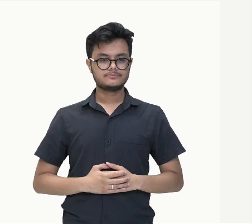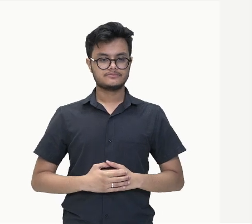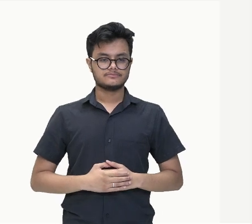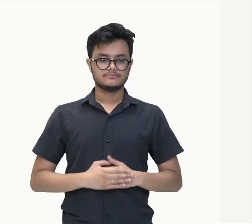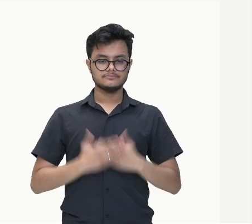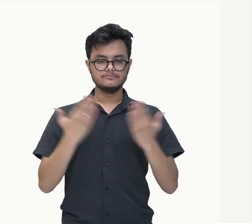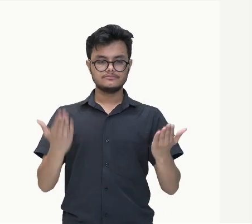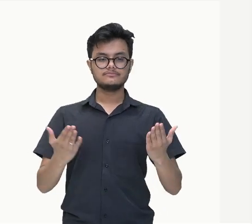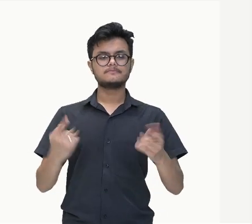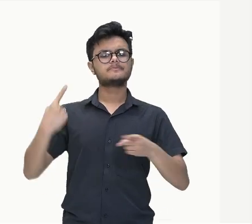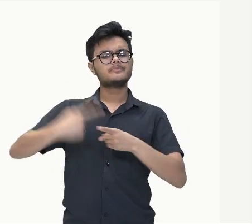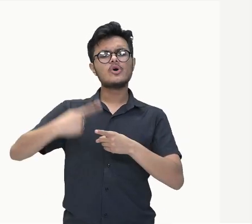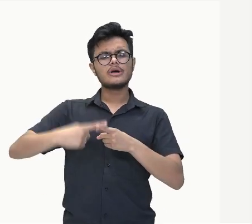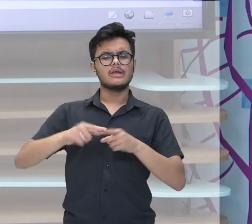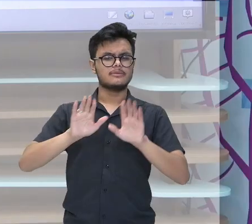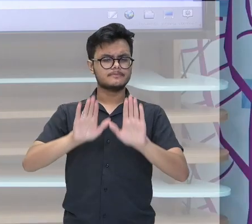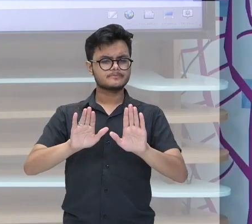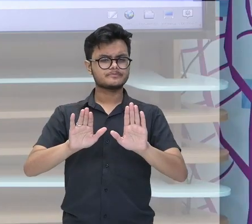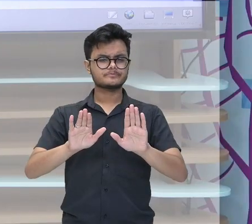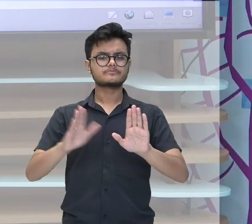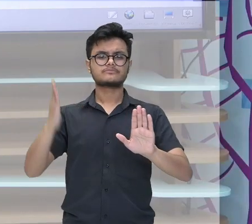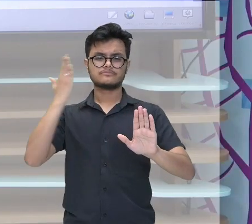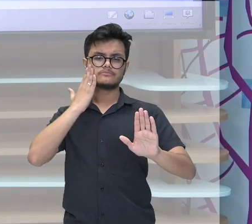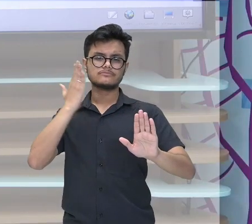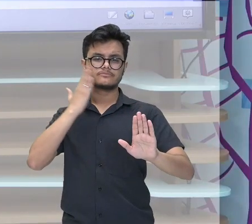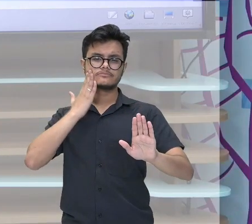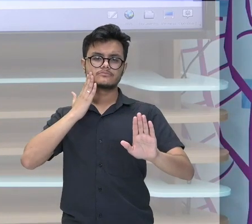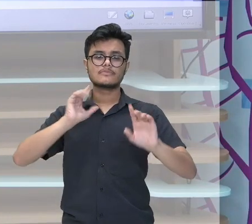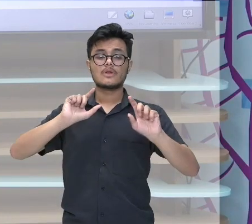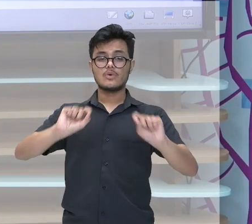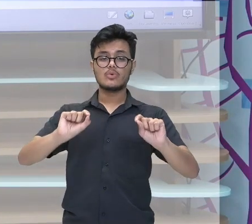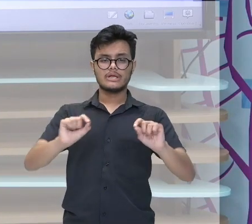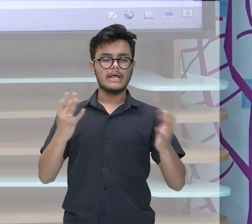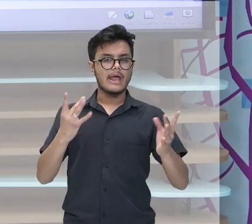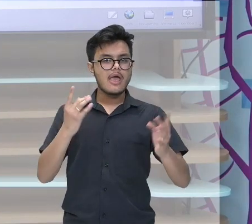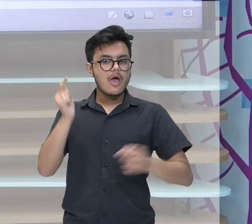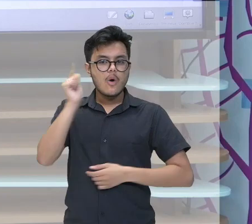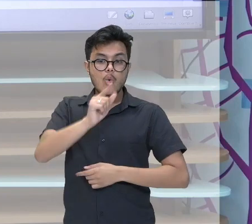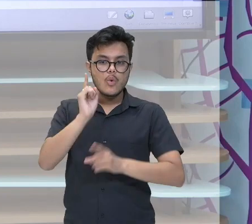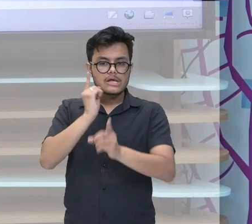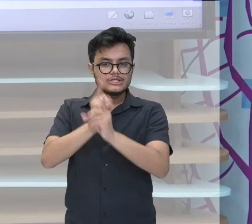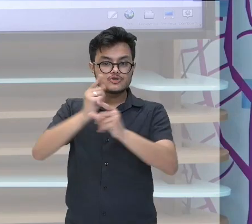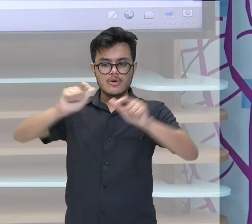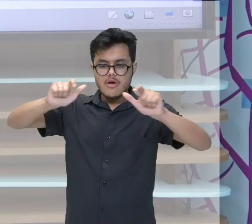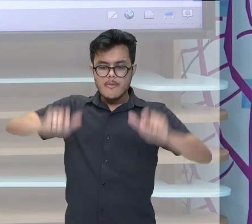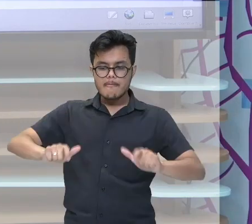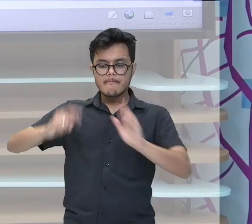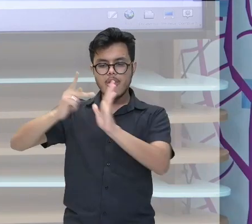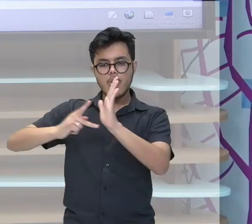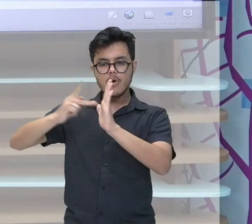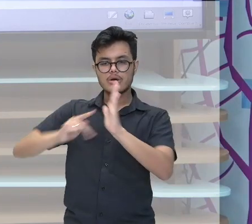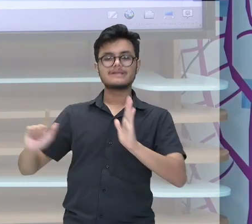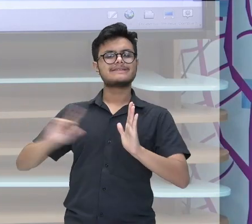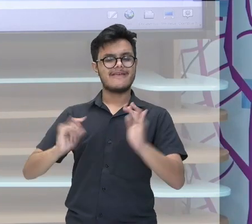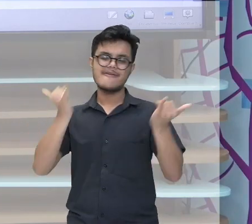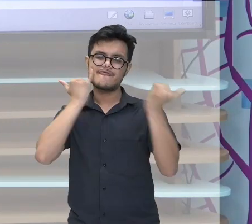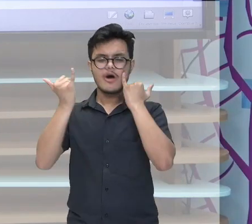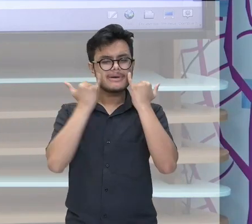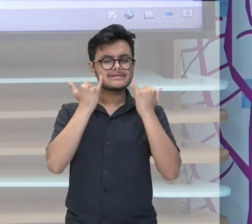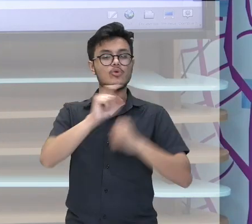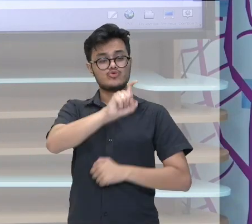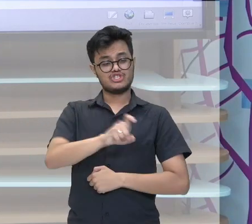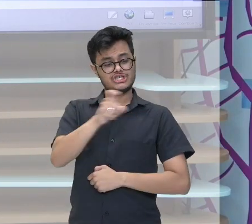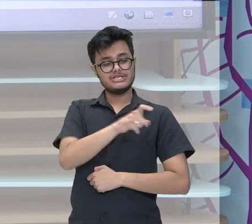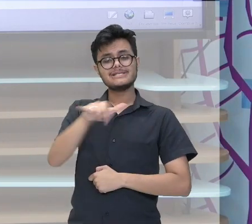Porque eu só consigo marcar o ponto no plano cartesiano se eu tiver essas duas coordenadas x